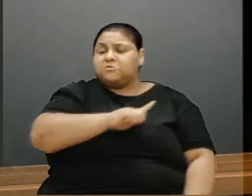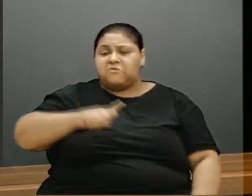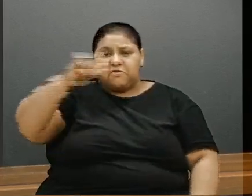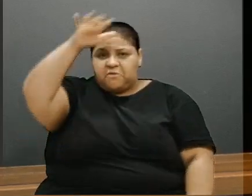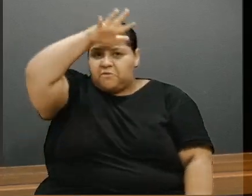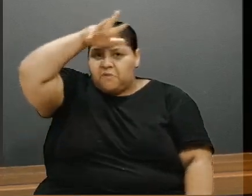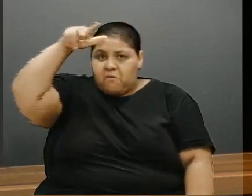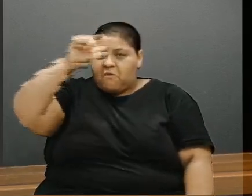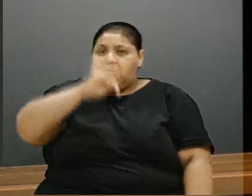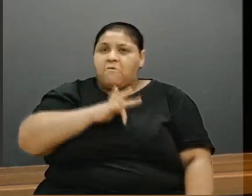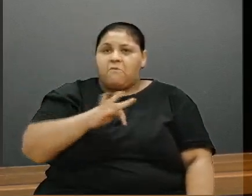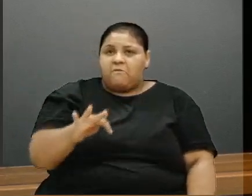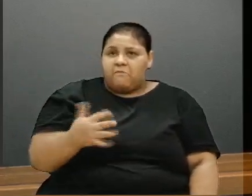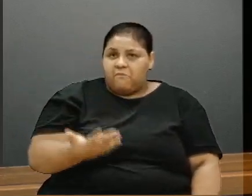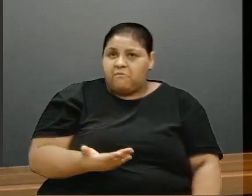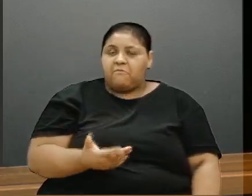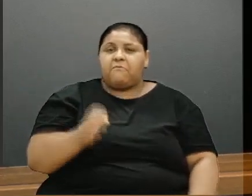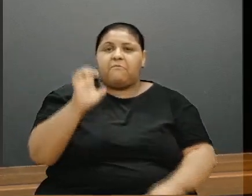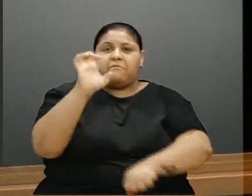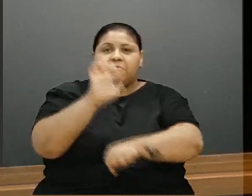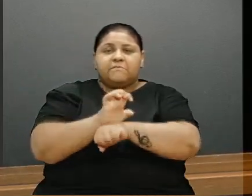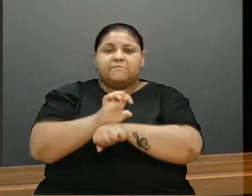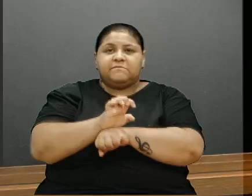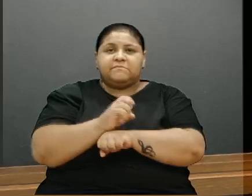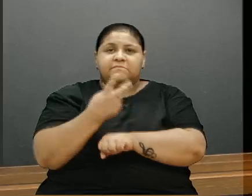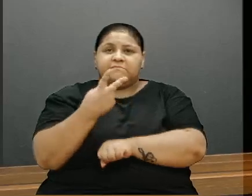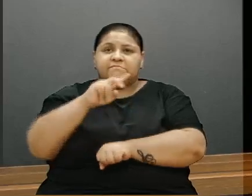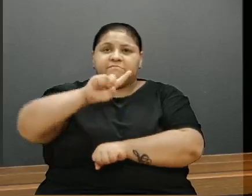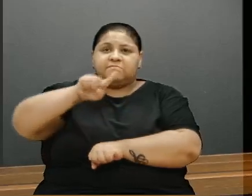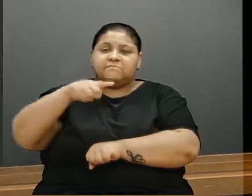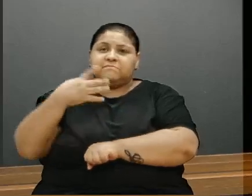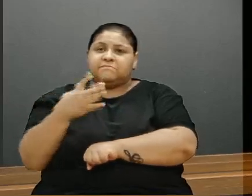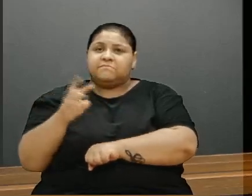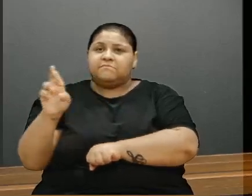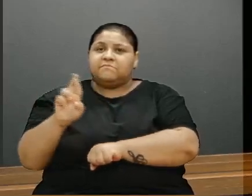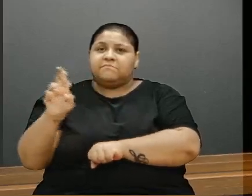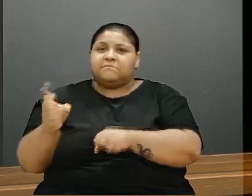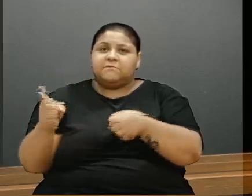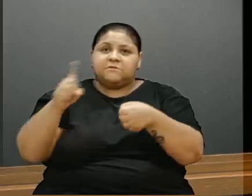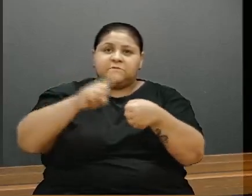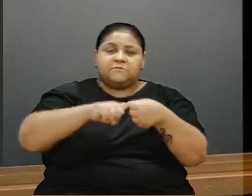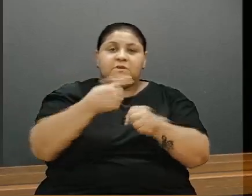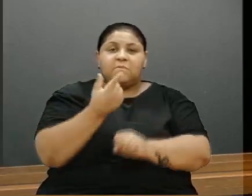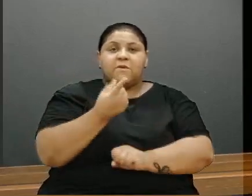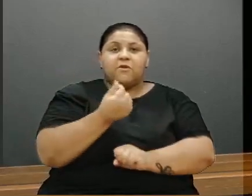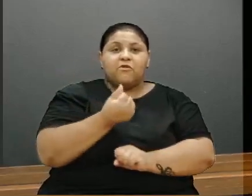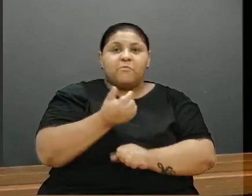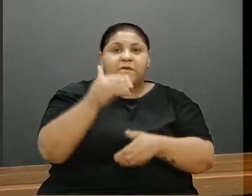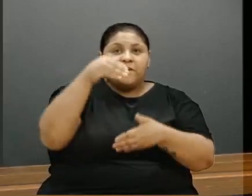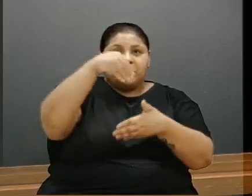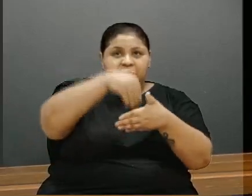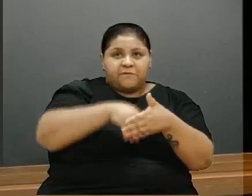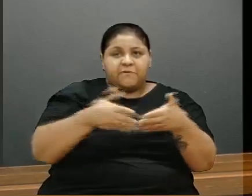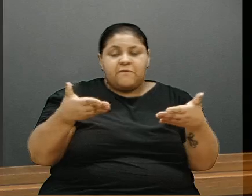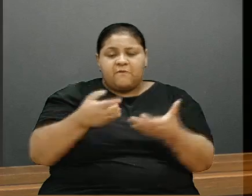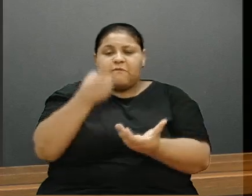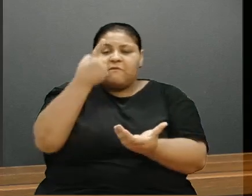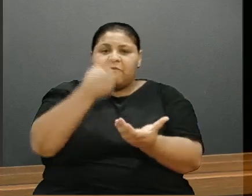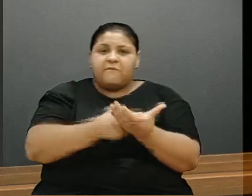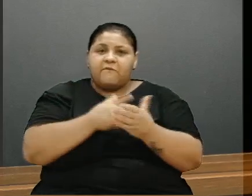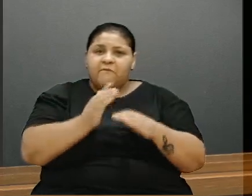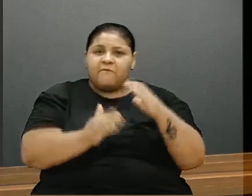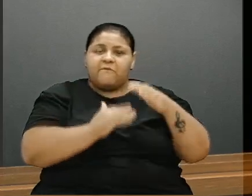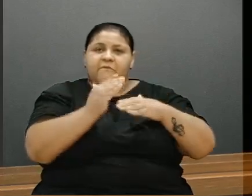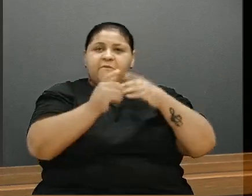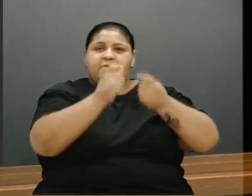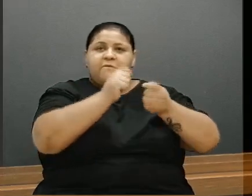um governo federal, pode ser um governo estadual, R$2,4 voltaram para a economia interna. Então, fica o meu compromisso com o desenvolvimento da